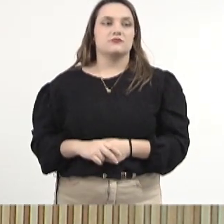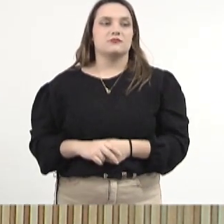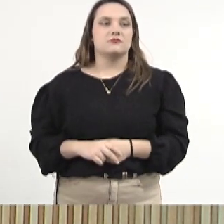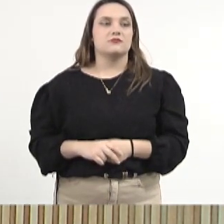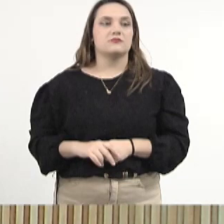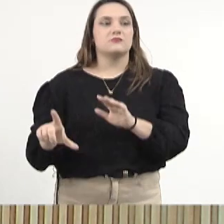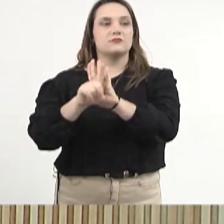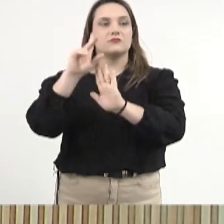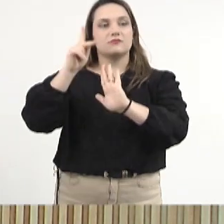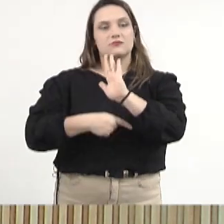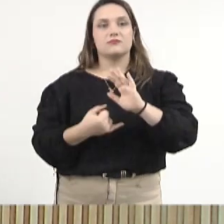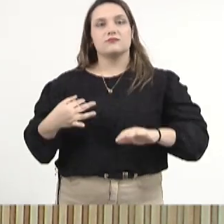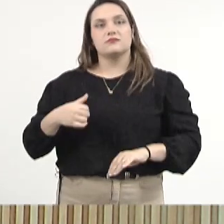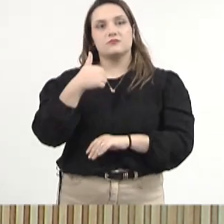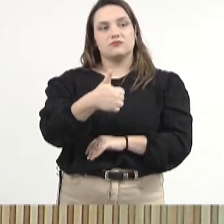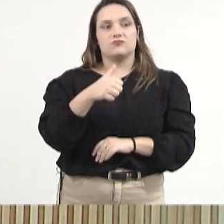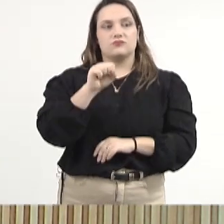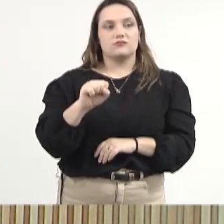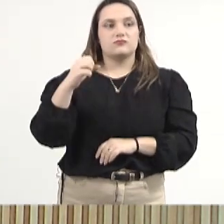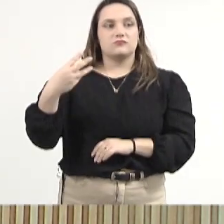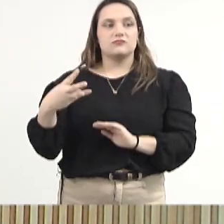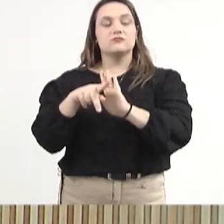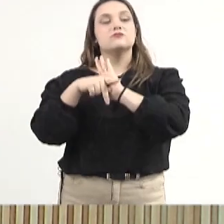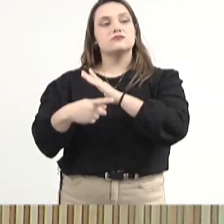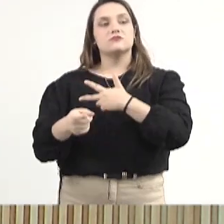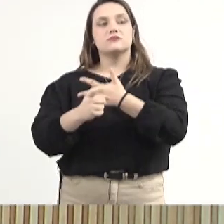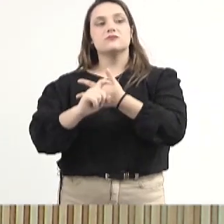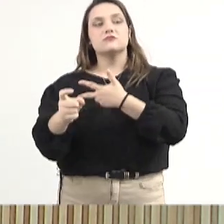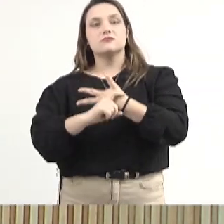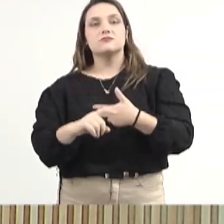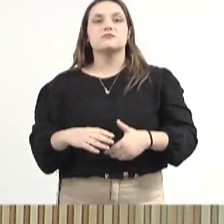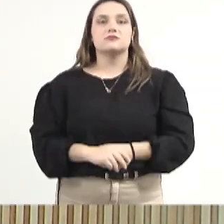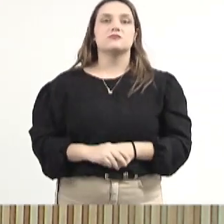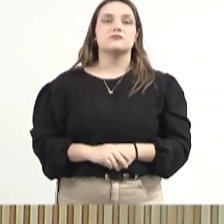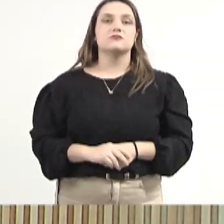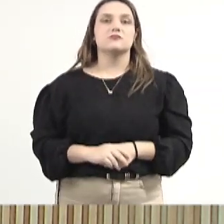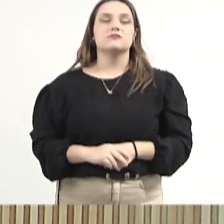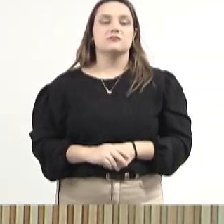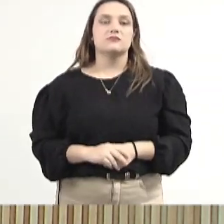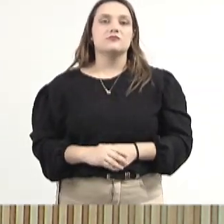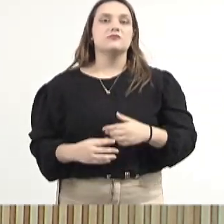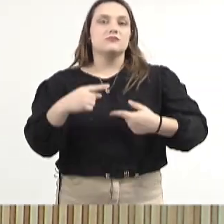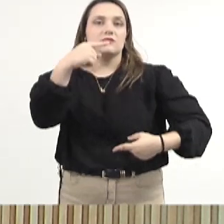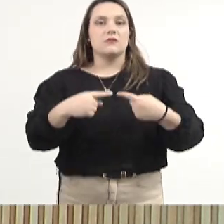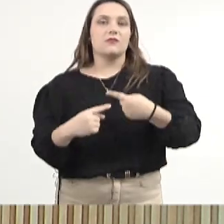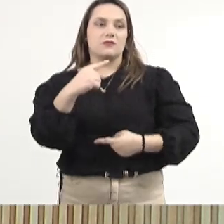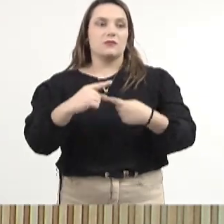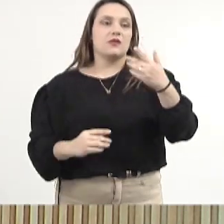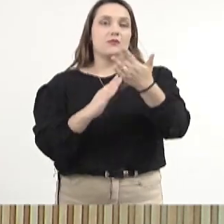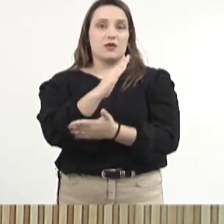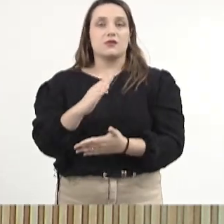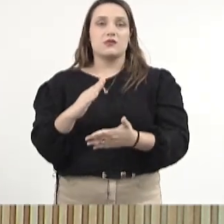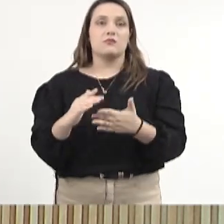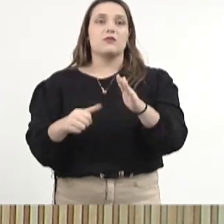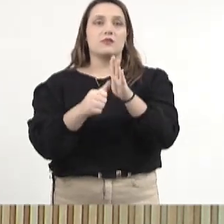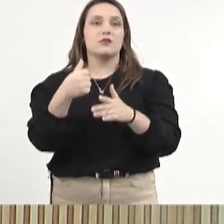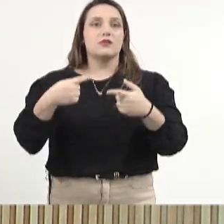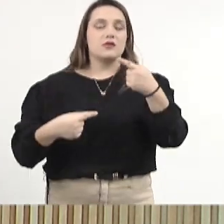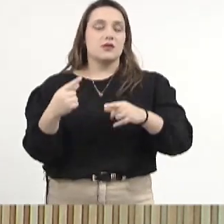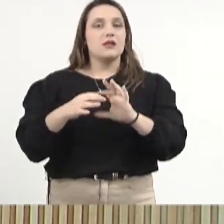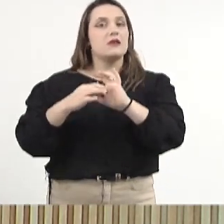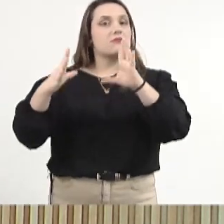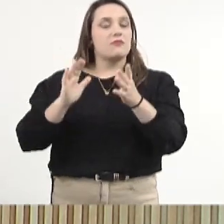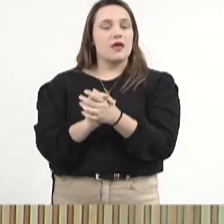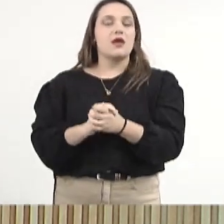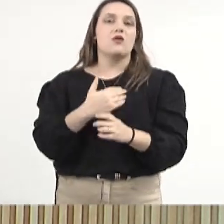Projeto de lei de número 183 do Poder Executivo, matéria discutida, votada e aprovada em primeira discussão, que autoriza o